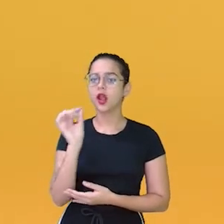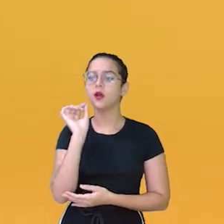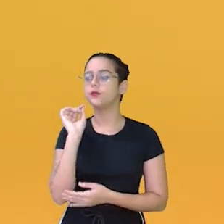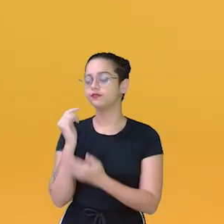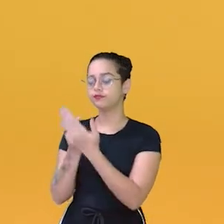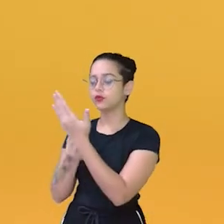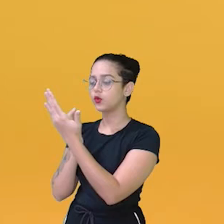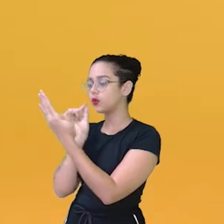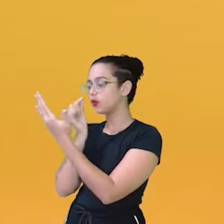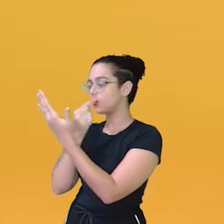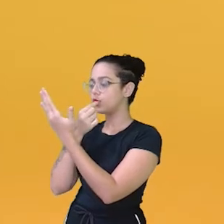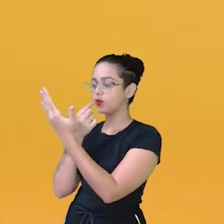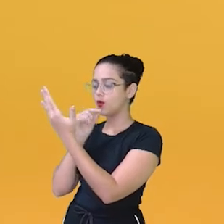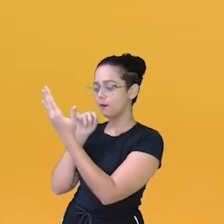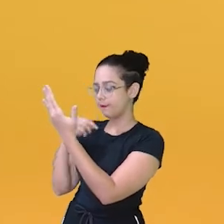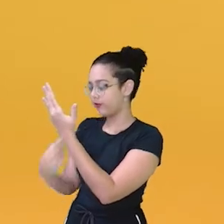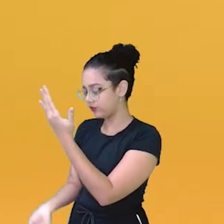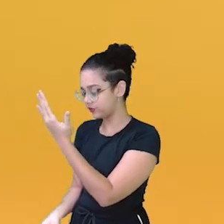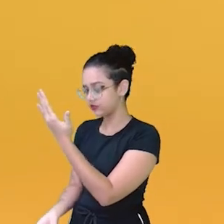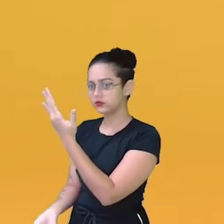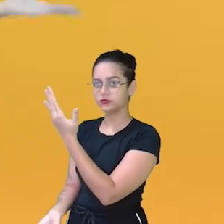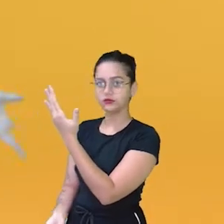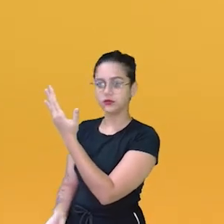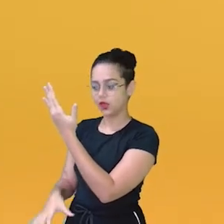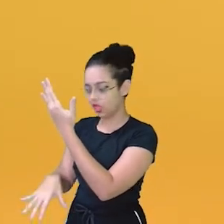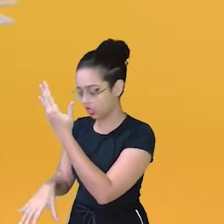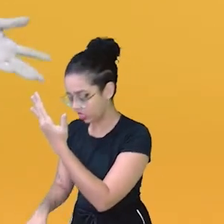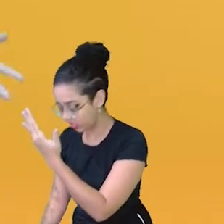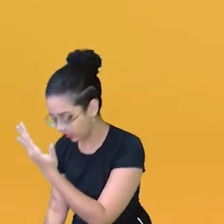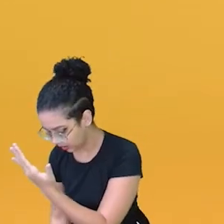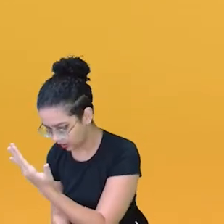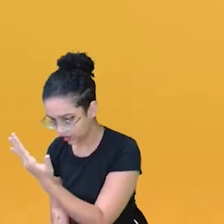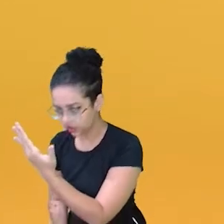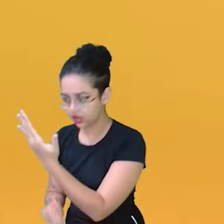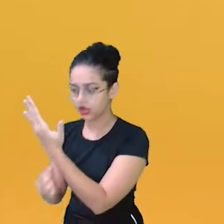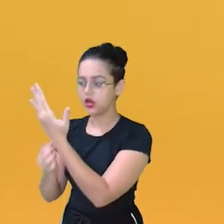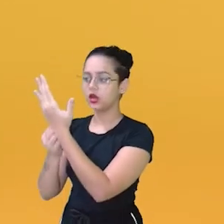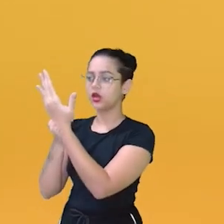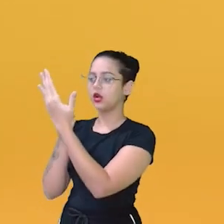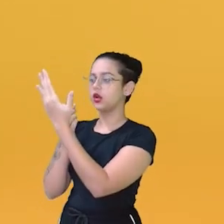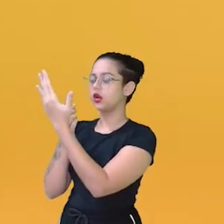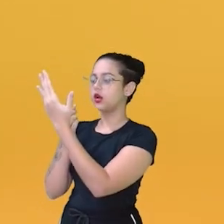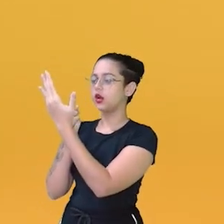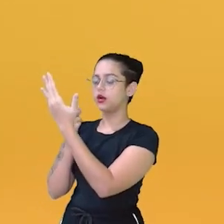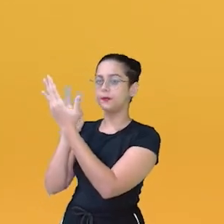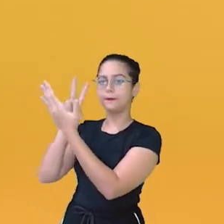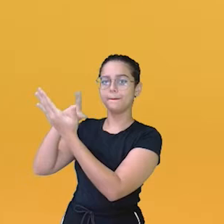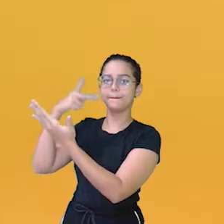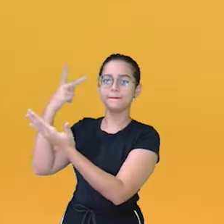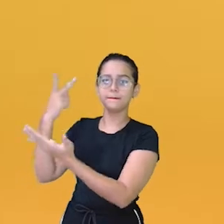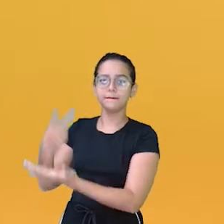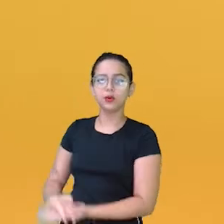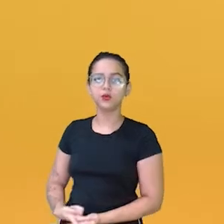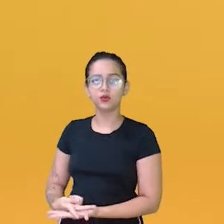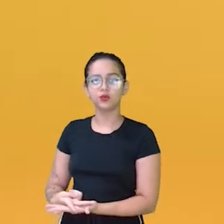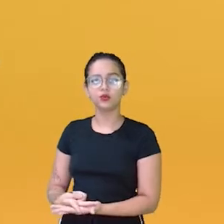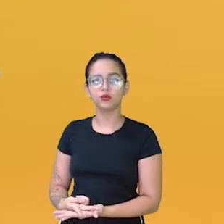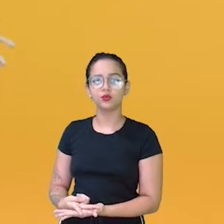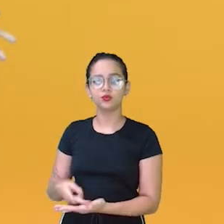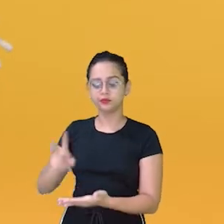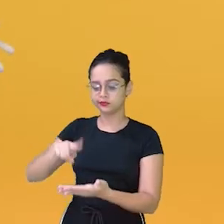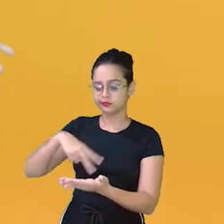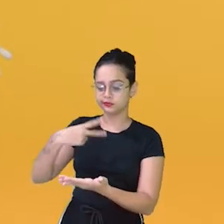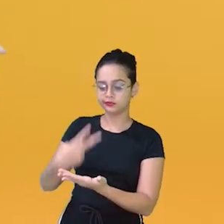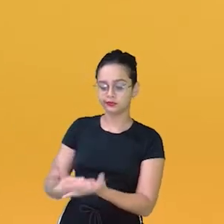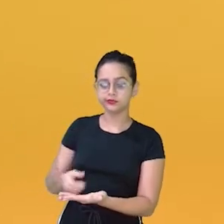batom, deixou o batom cair. E na hora que ela foi pegar o batom, a maquiagem lá levou uma queda. E nessa queda,